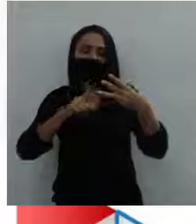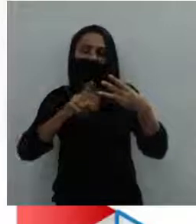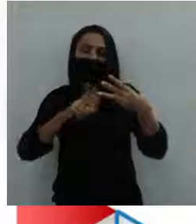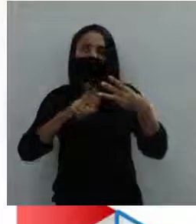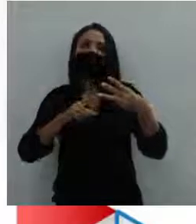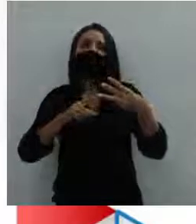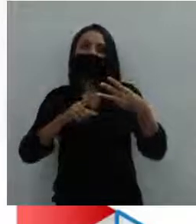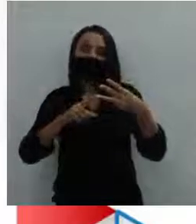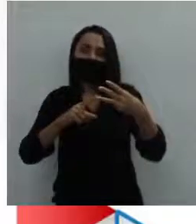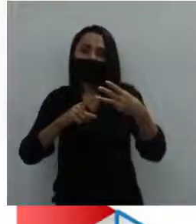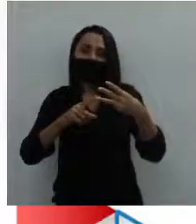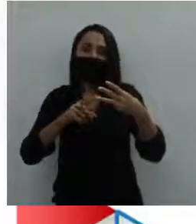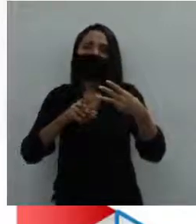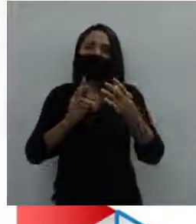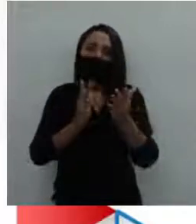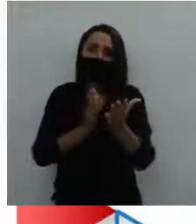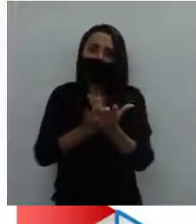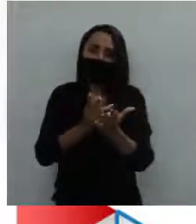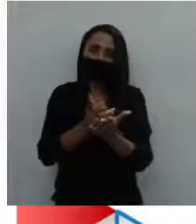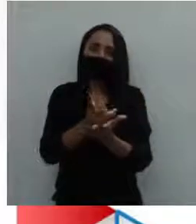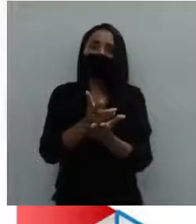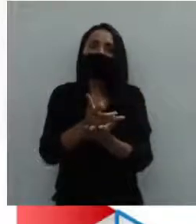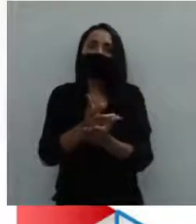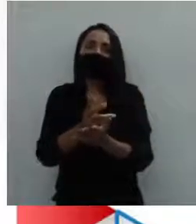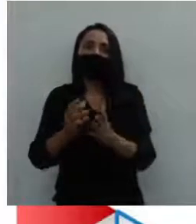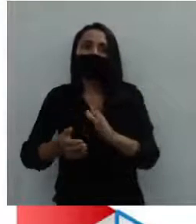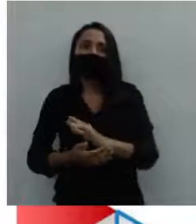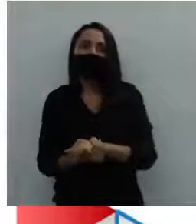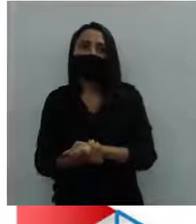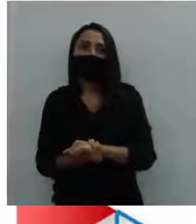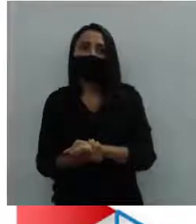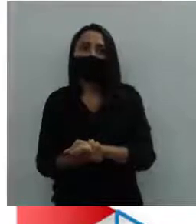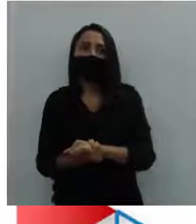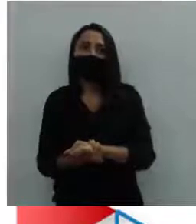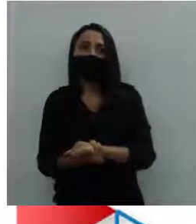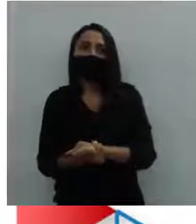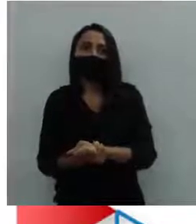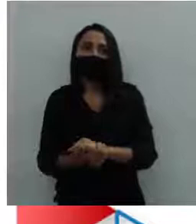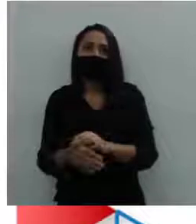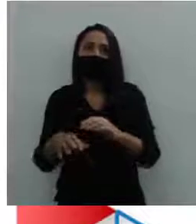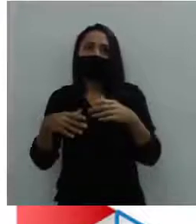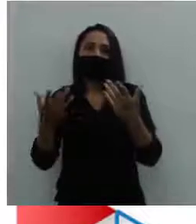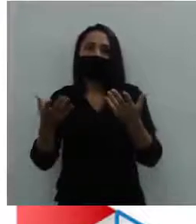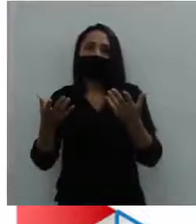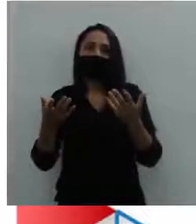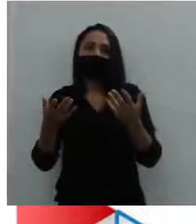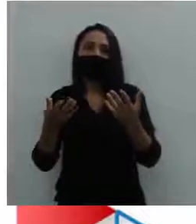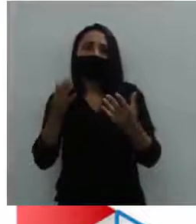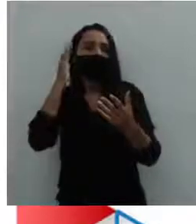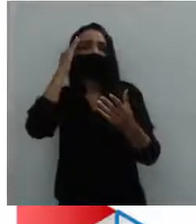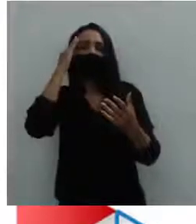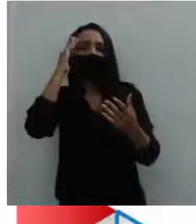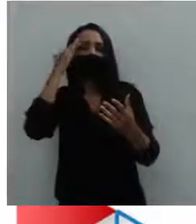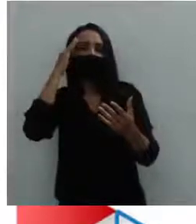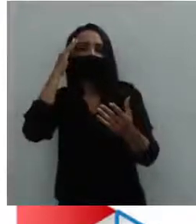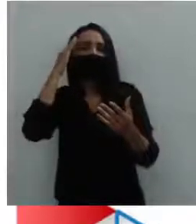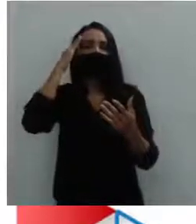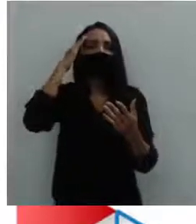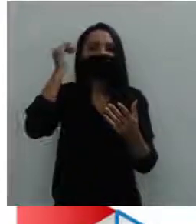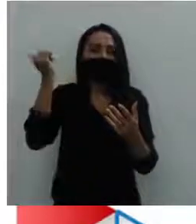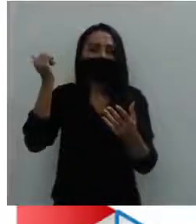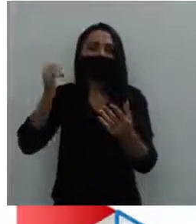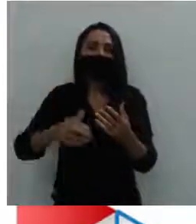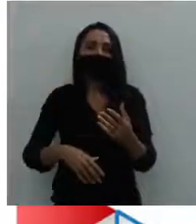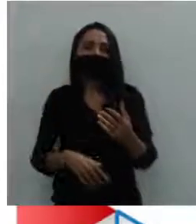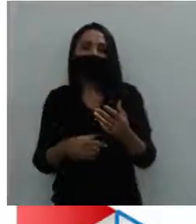mesma linha, que vai ser justamente o quê? Olha aí, a lição de moral, de sabedoria. Como na